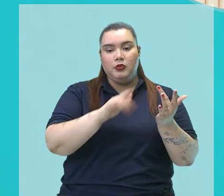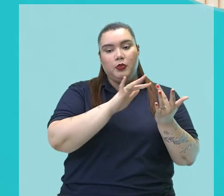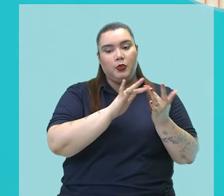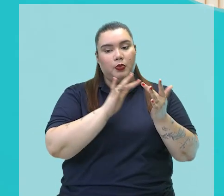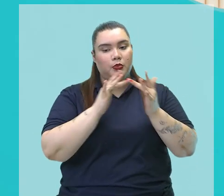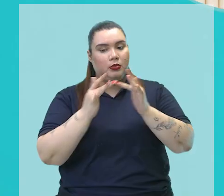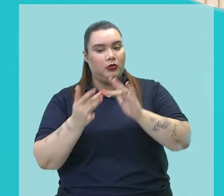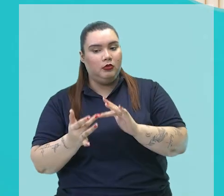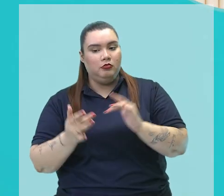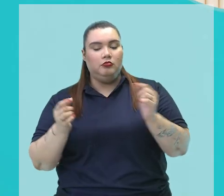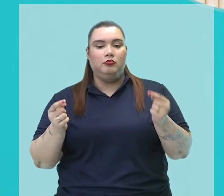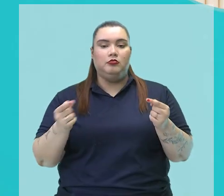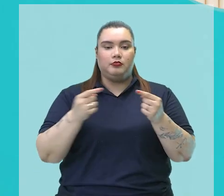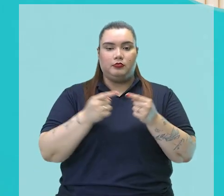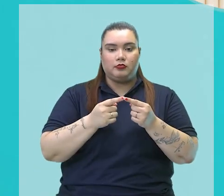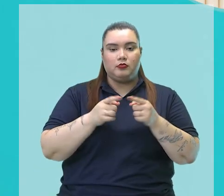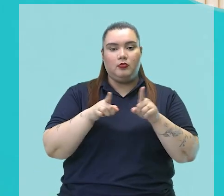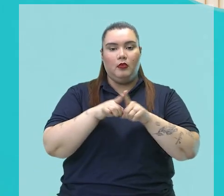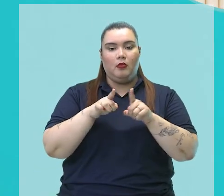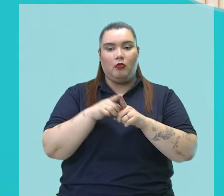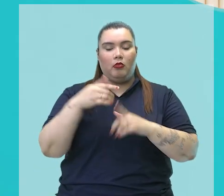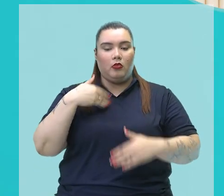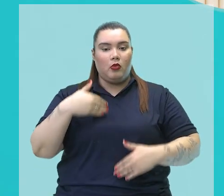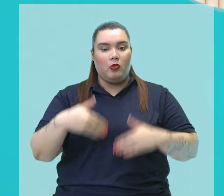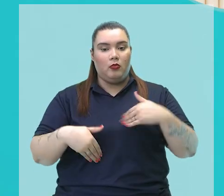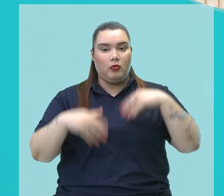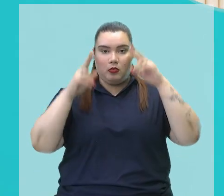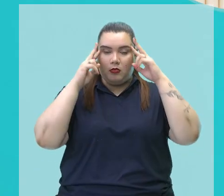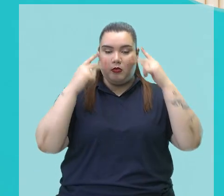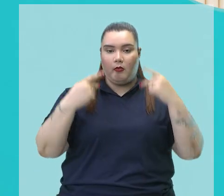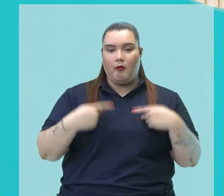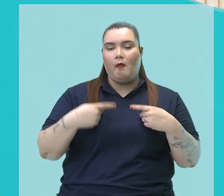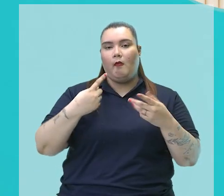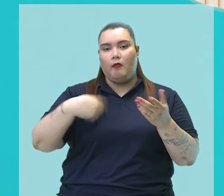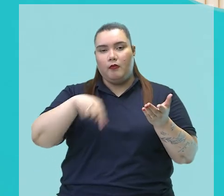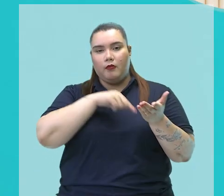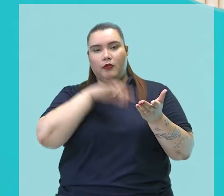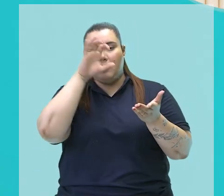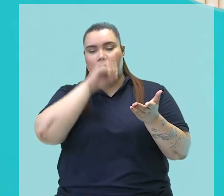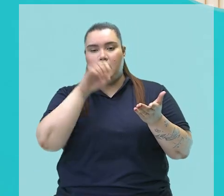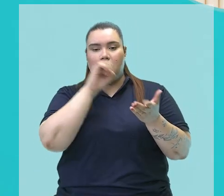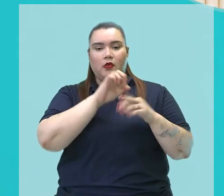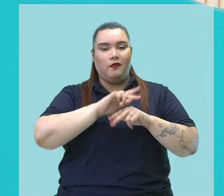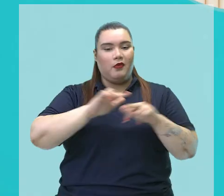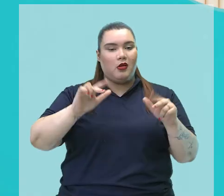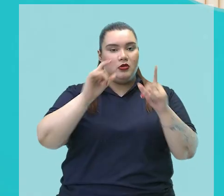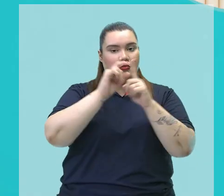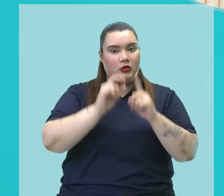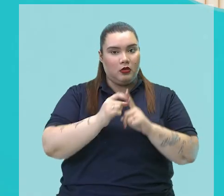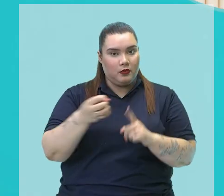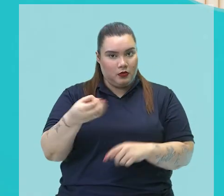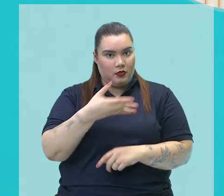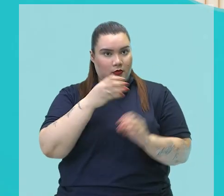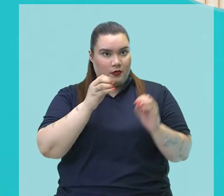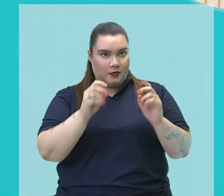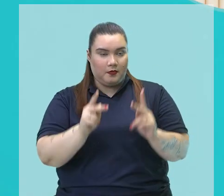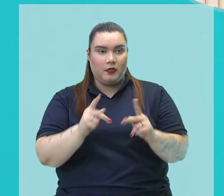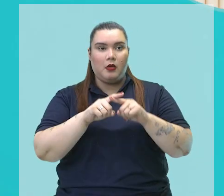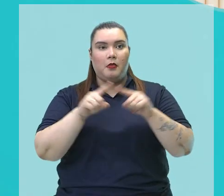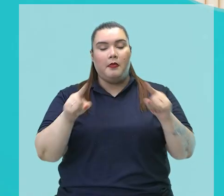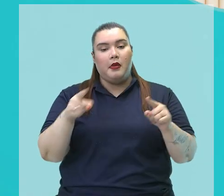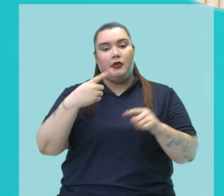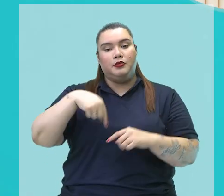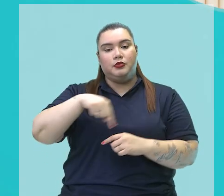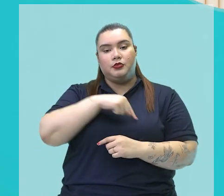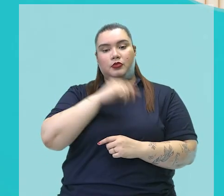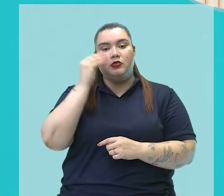contexto, falando também do corpo humano, já vimos várias palavrinhas novas aí. Agora a gente vai adentrar em uma outra questão, que é o